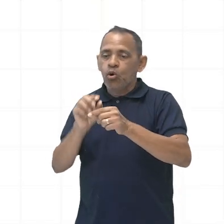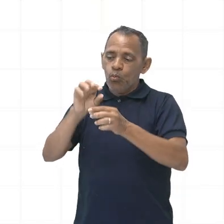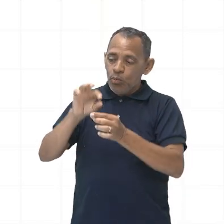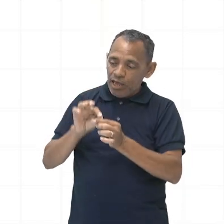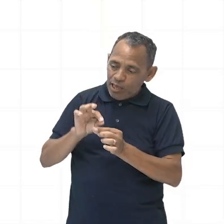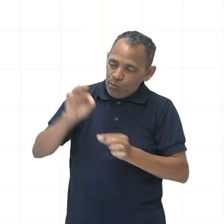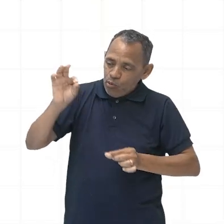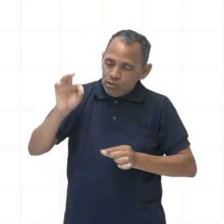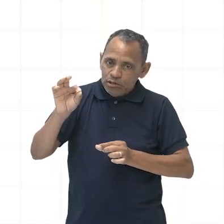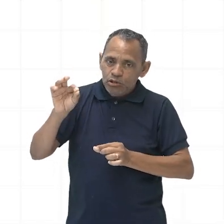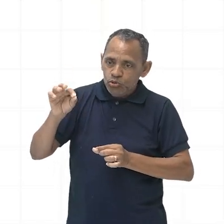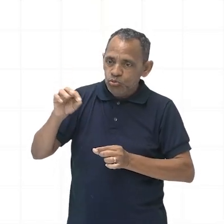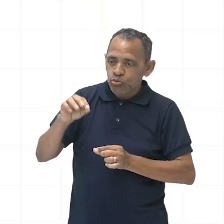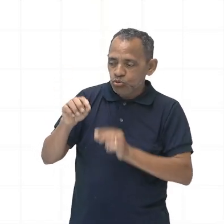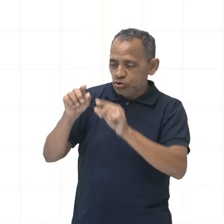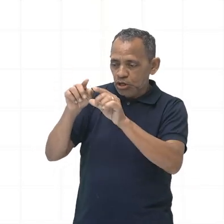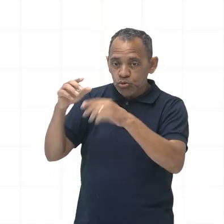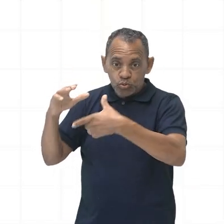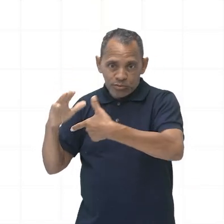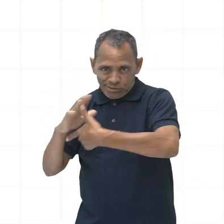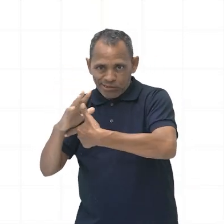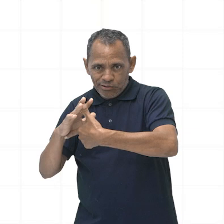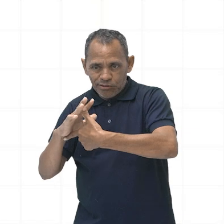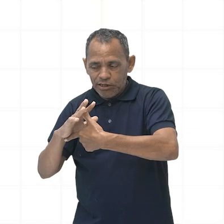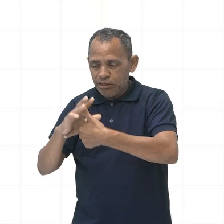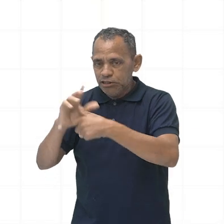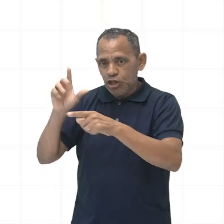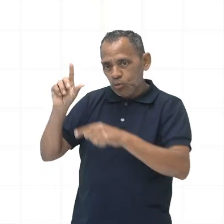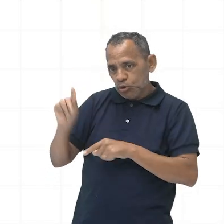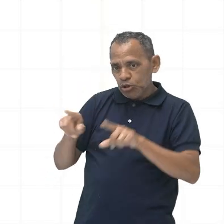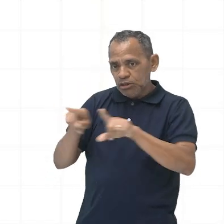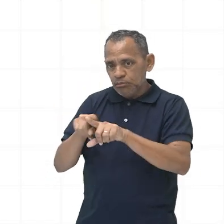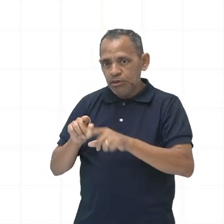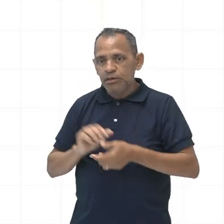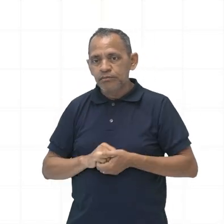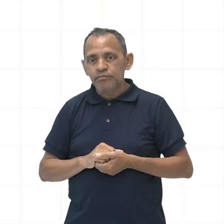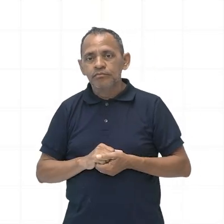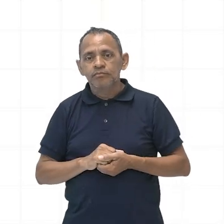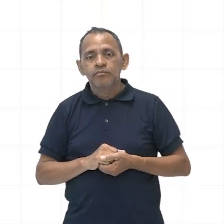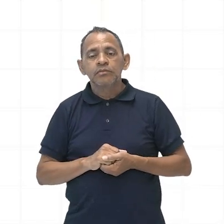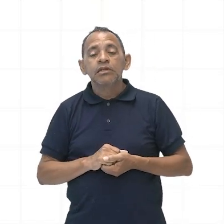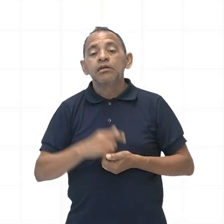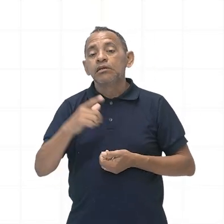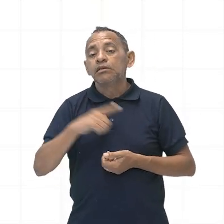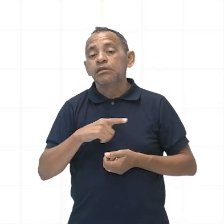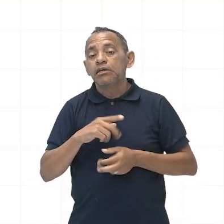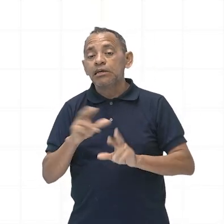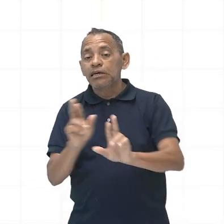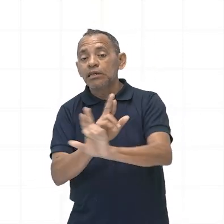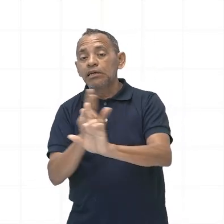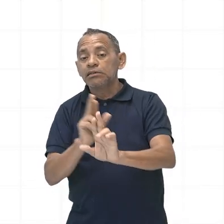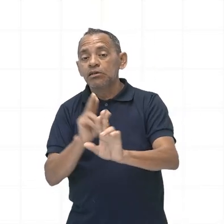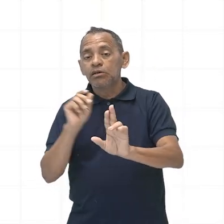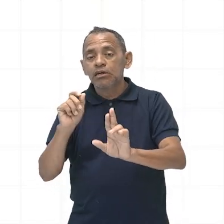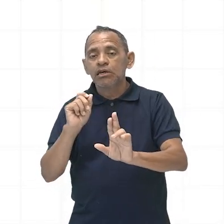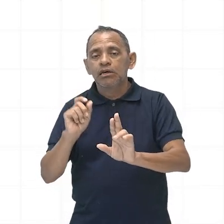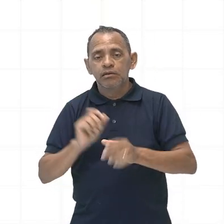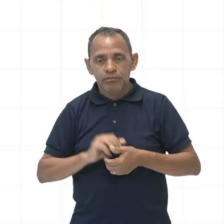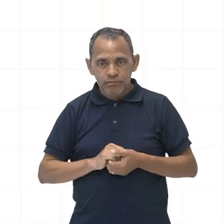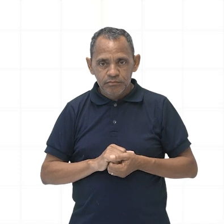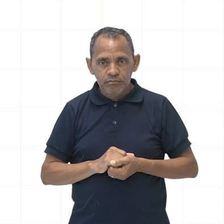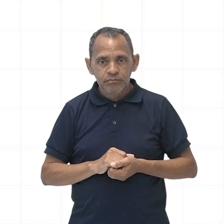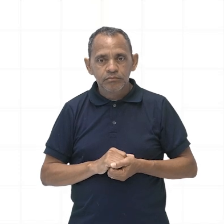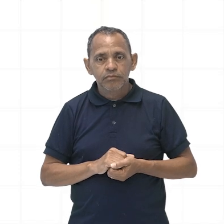cateto do maior está para o cateto do menor, que nesse caso está fazendo o papel